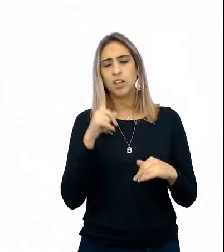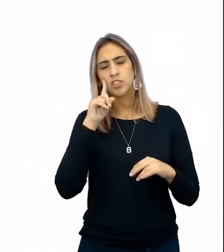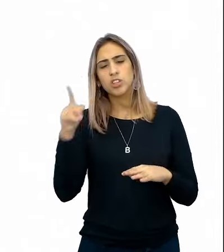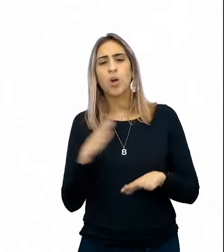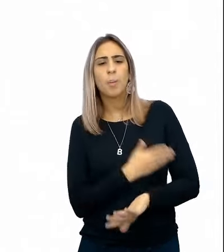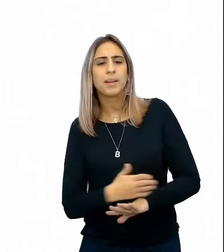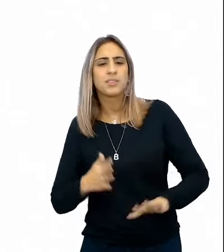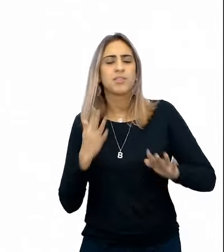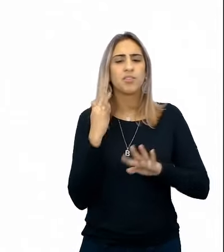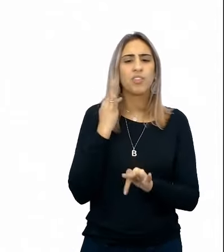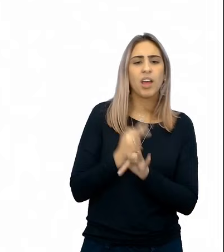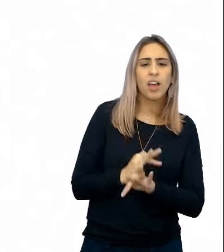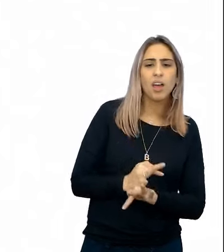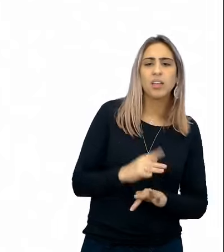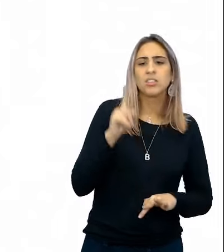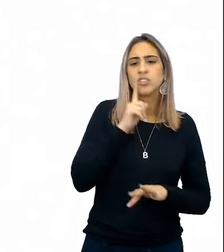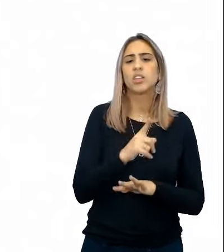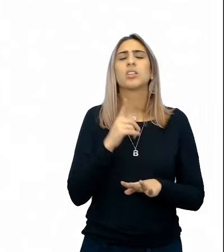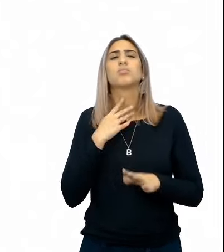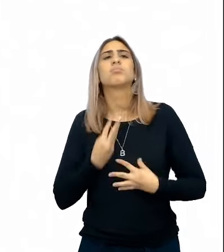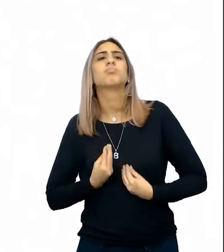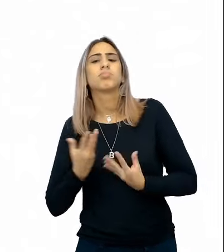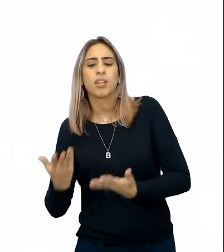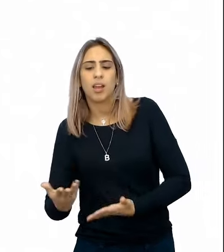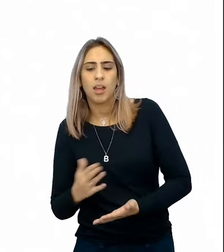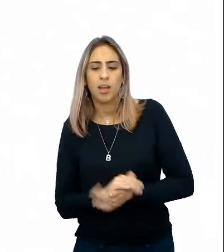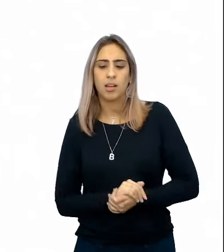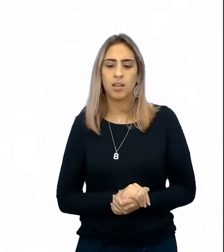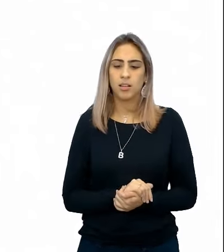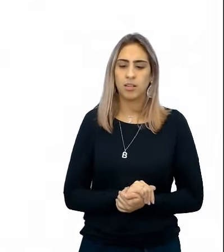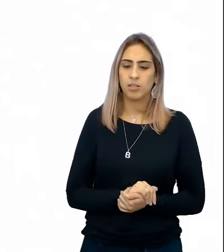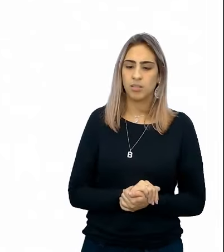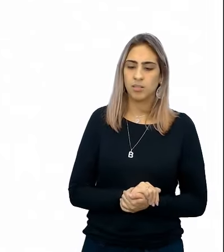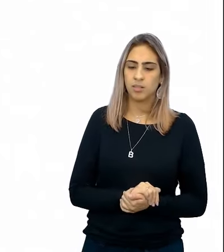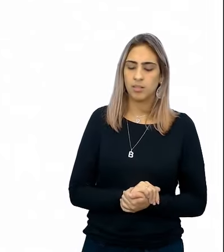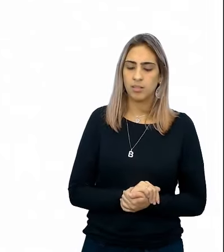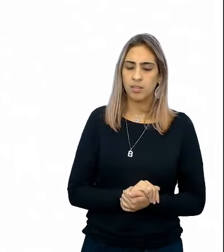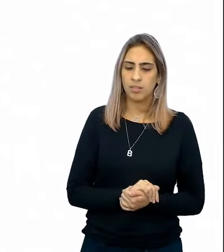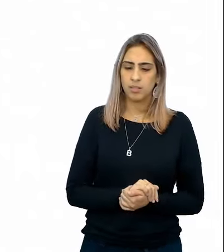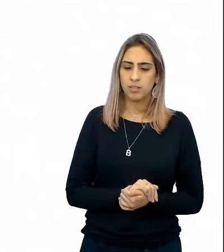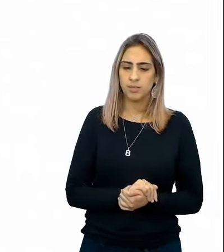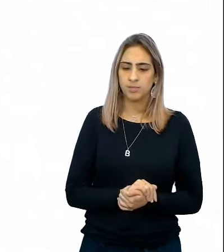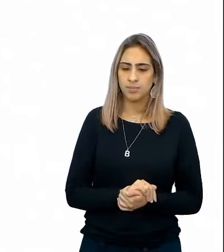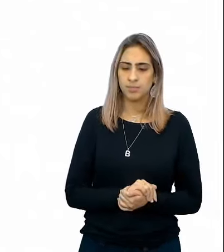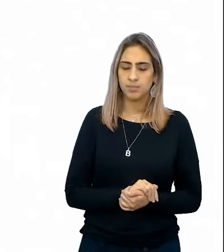começa as férias, quantos dias de férias, aí entre os dados, né?